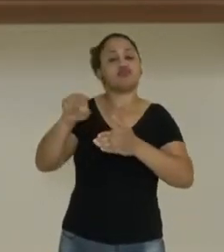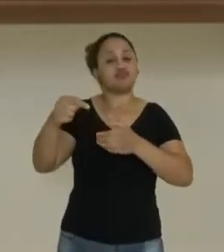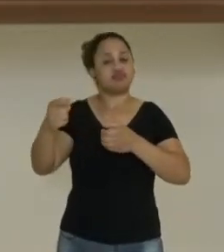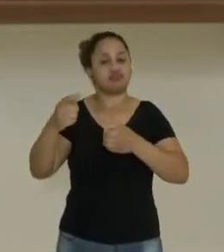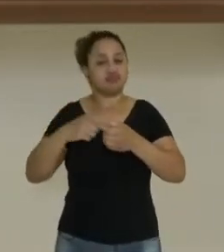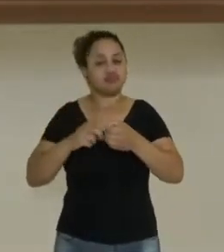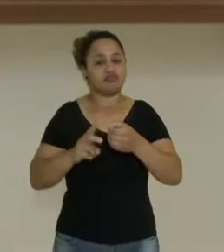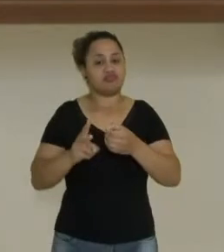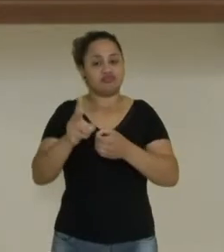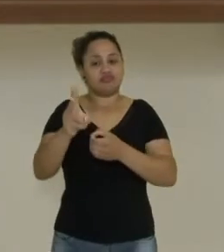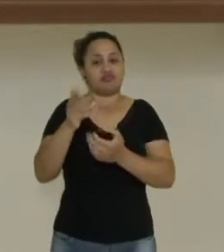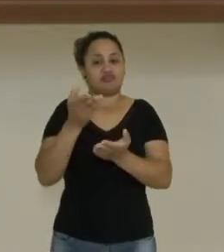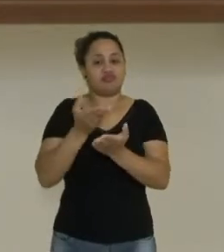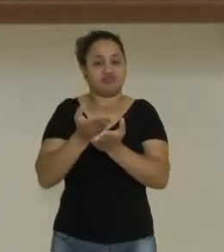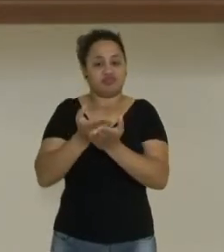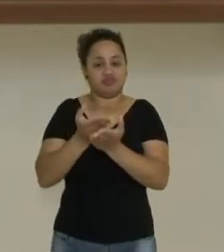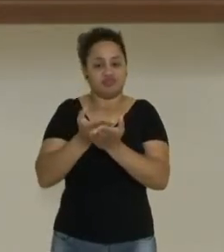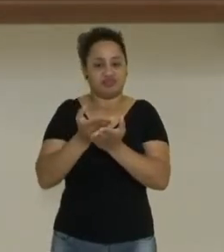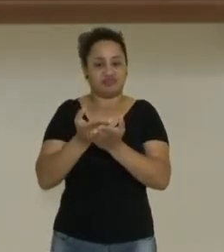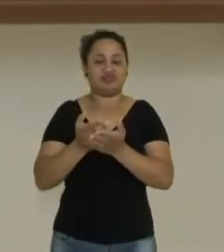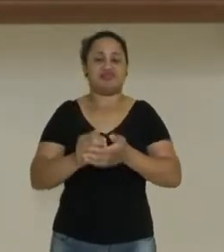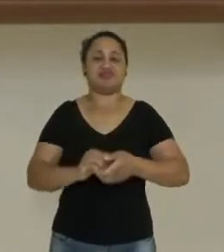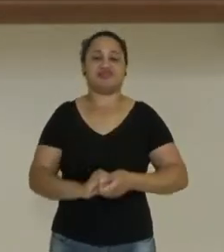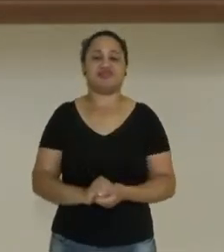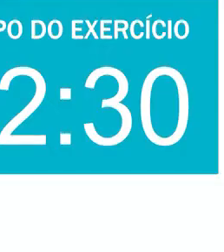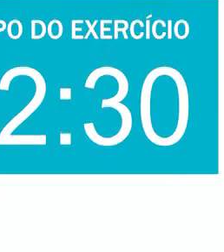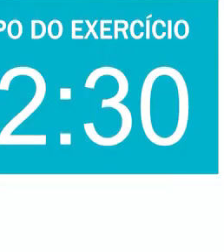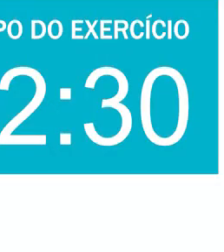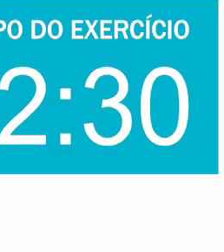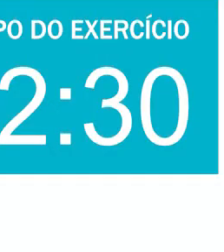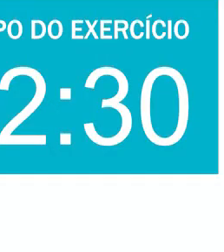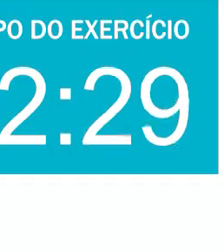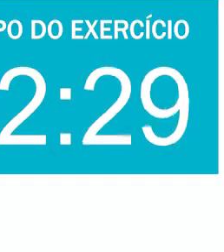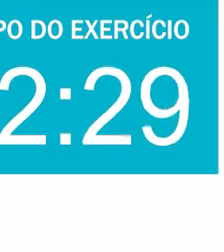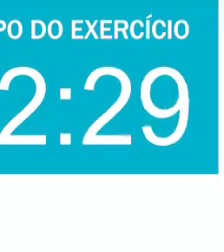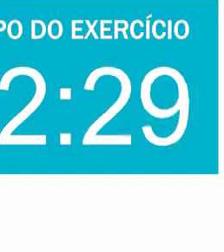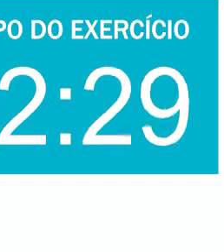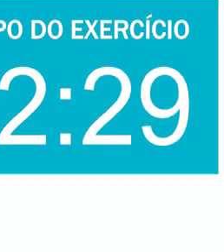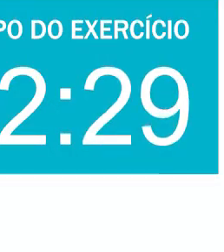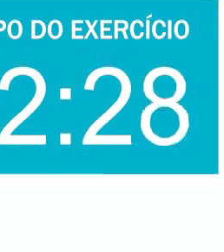e nós já retornamos dando continuidade à aula.